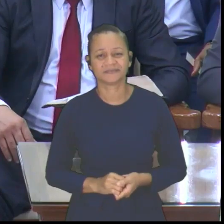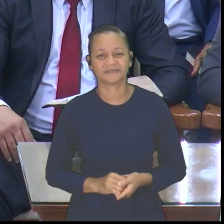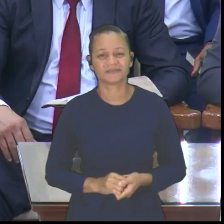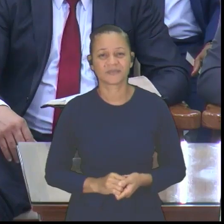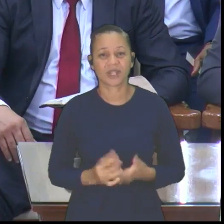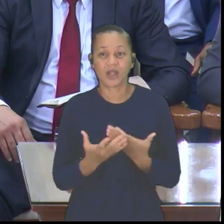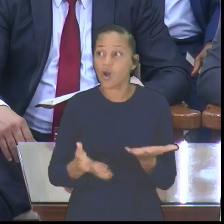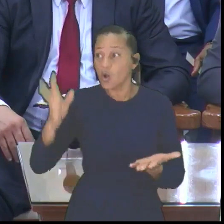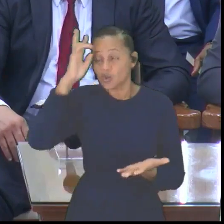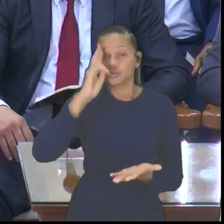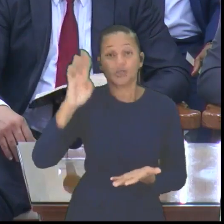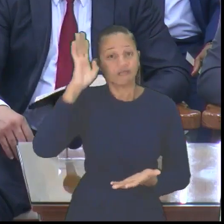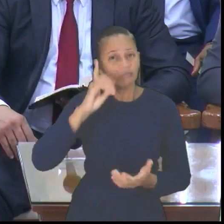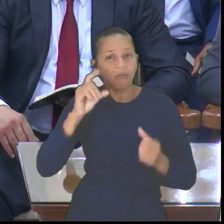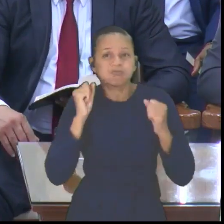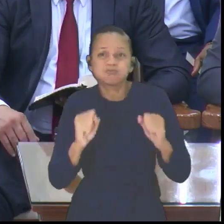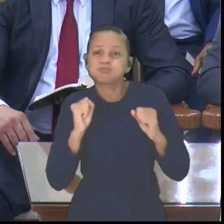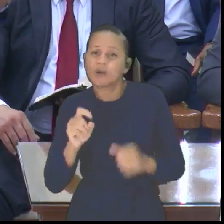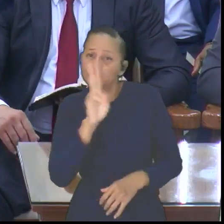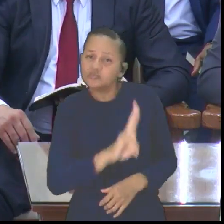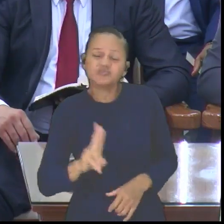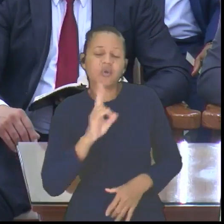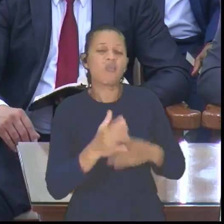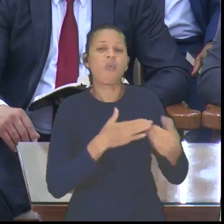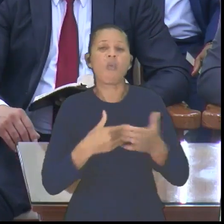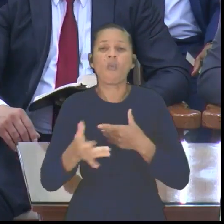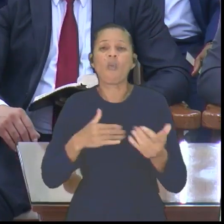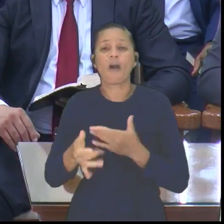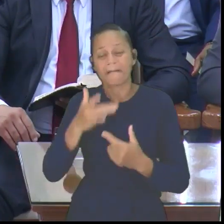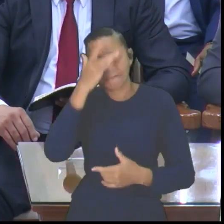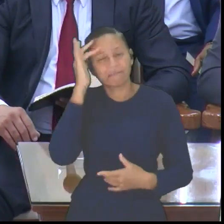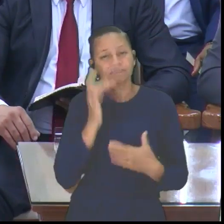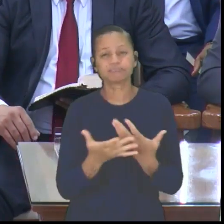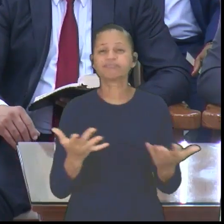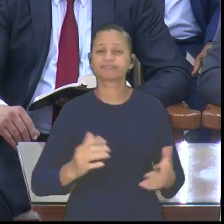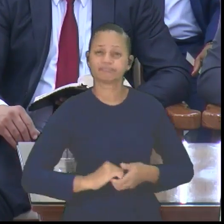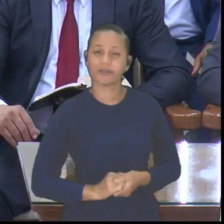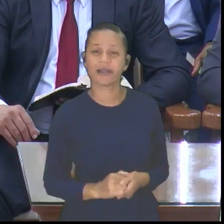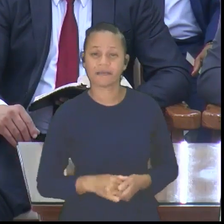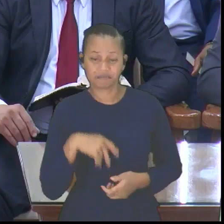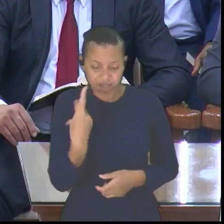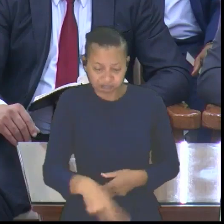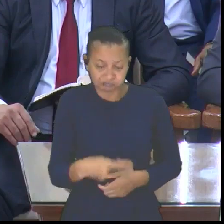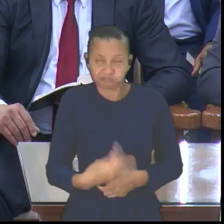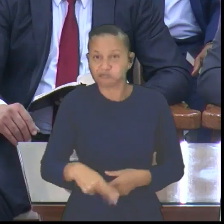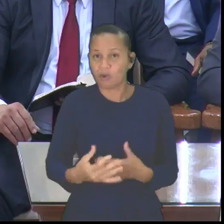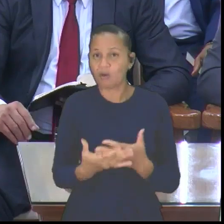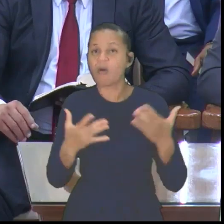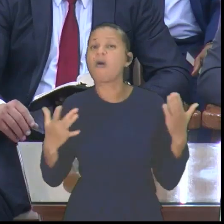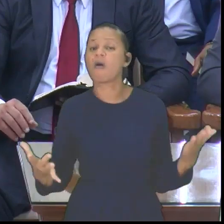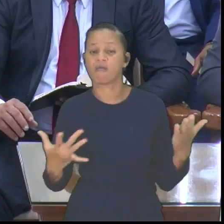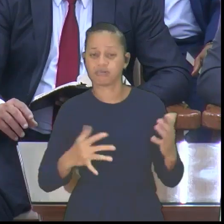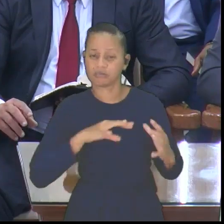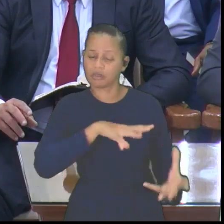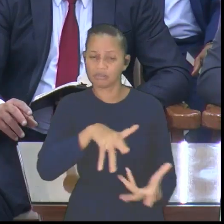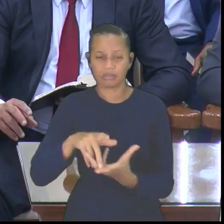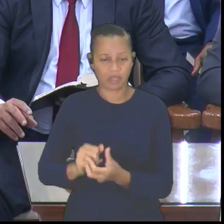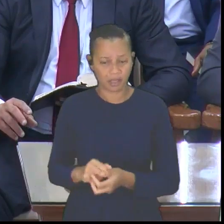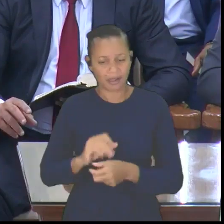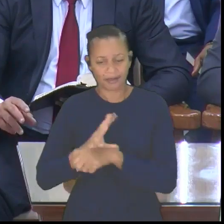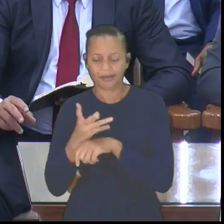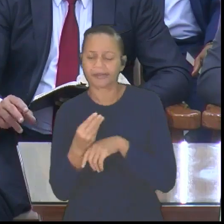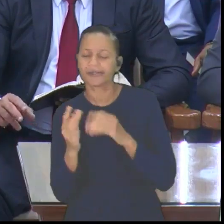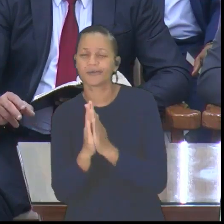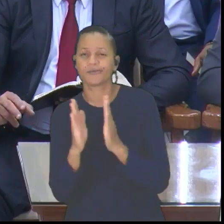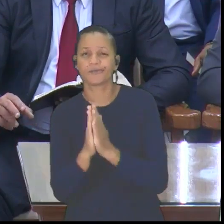O Senhor Deus poderia se utilizar de qualquer pessoa na terra, pela oração da igreja. Mas